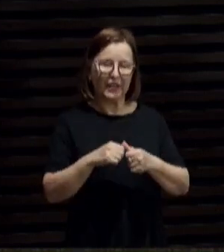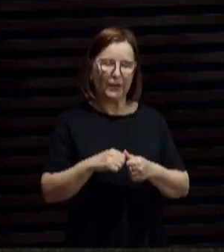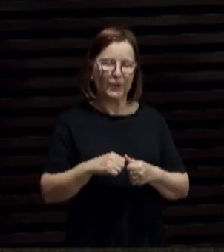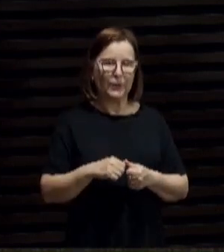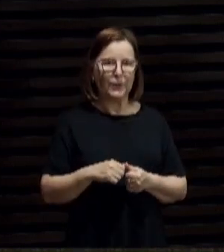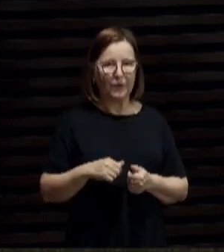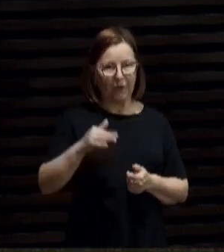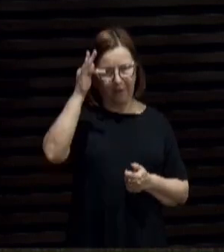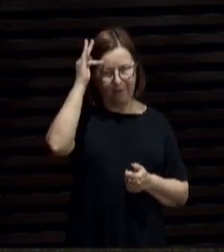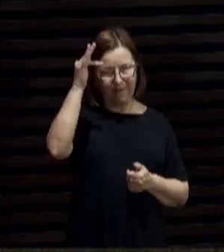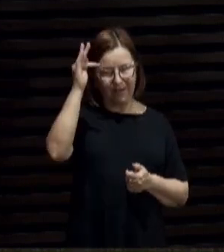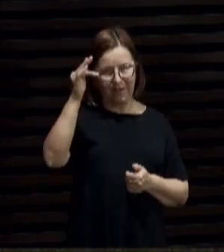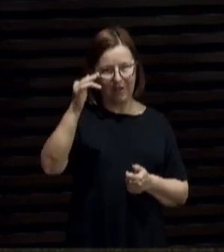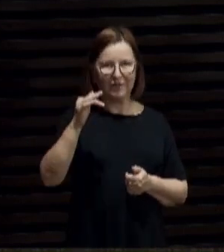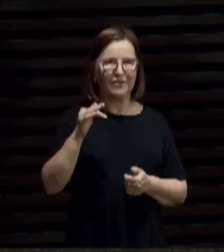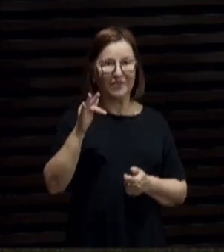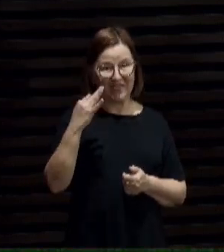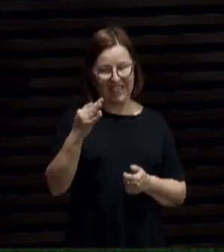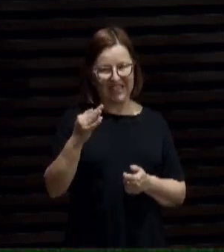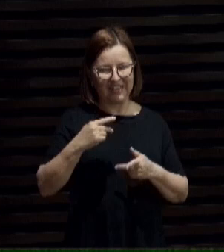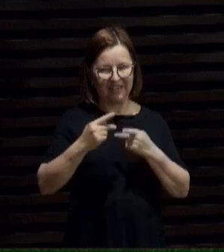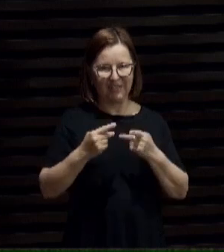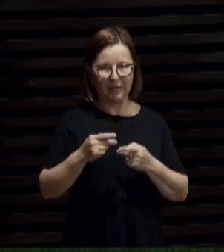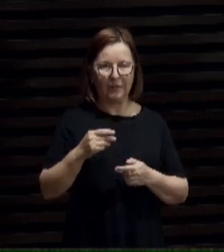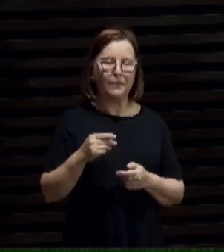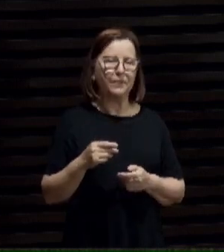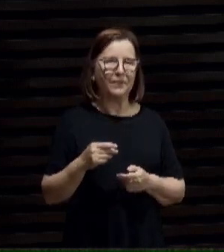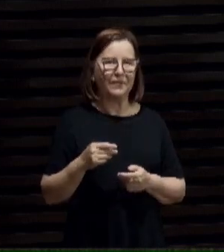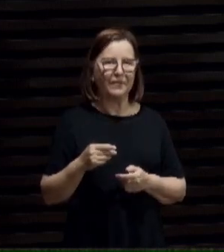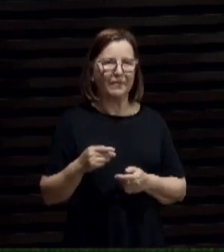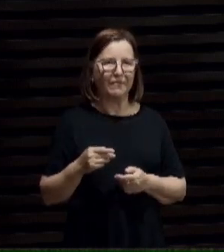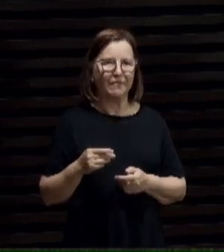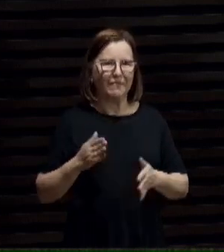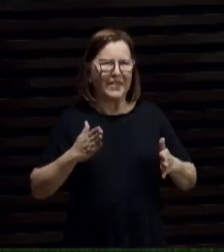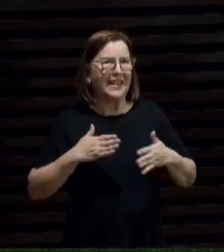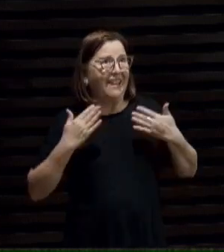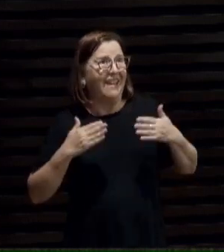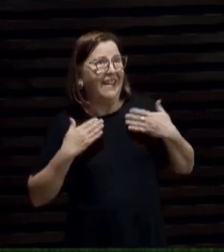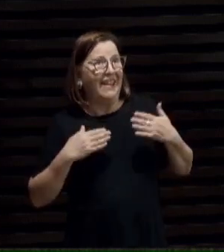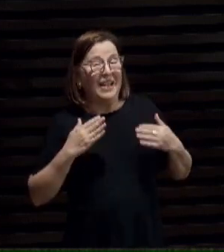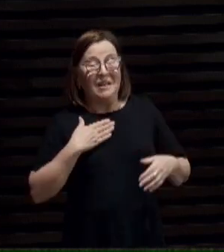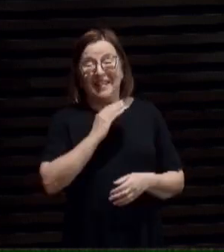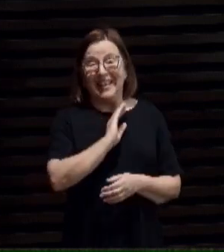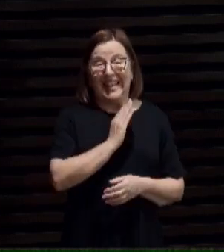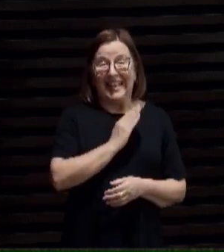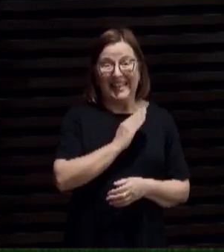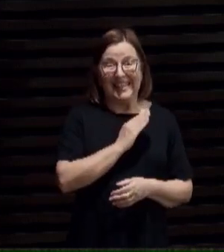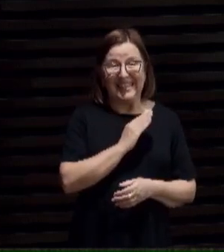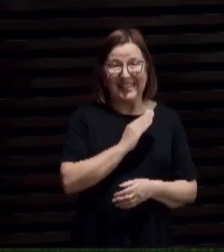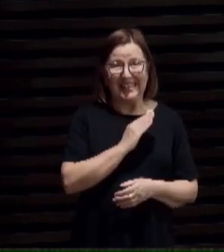disse naquele momento que ele dizia: alegria, alegria, meu coração está